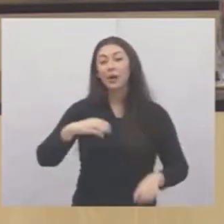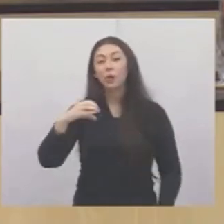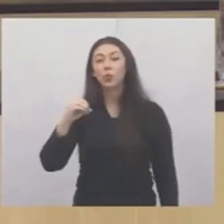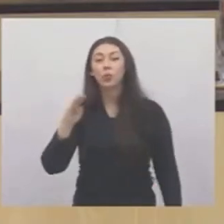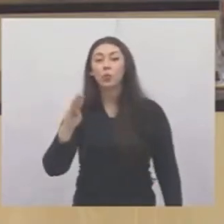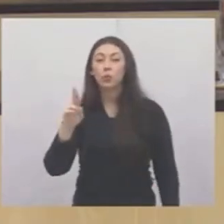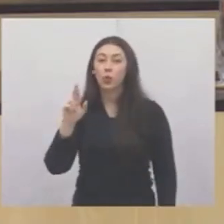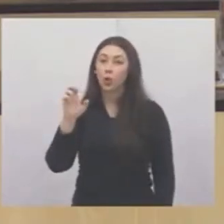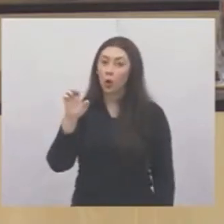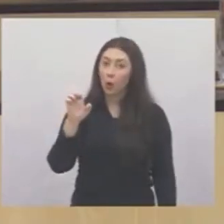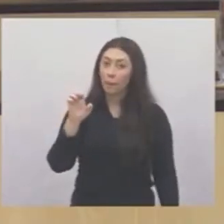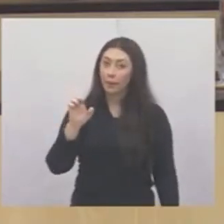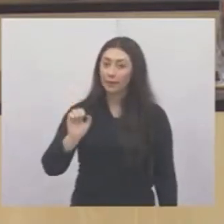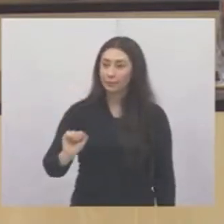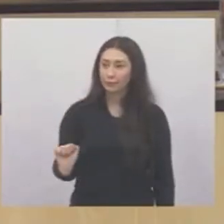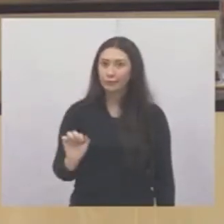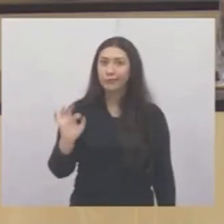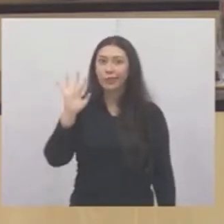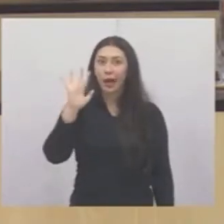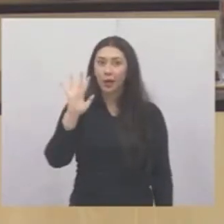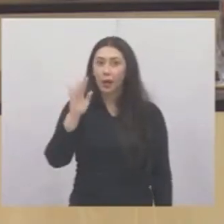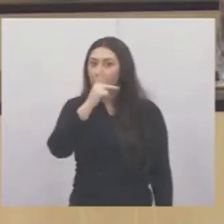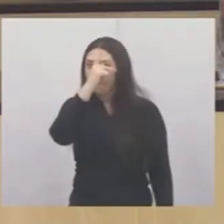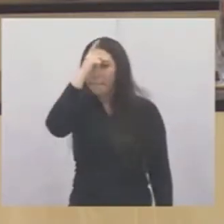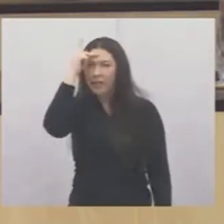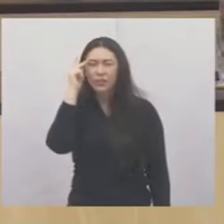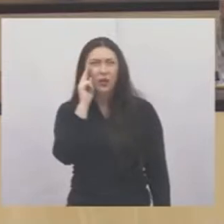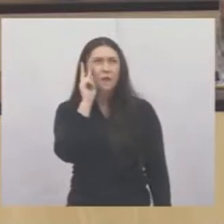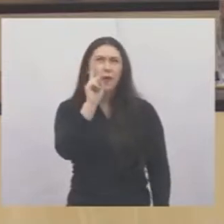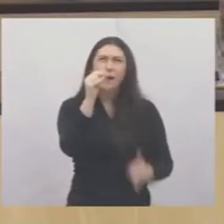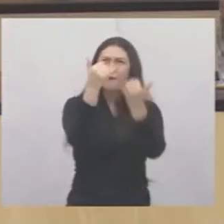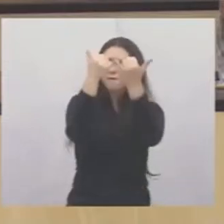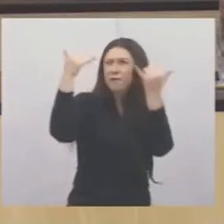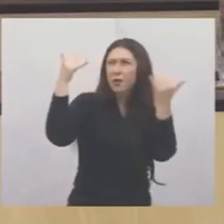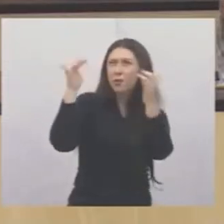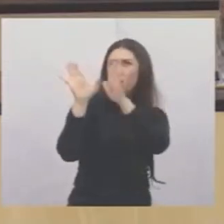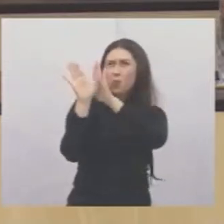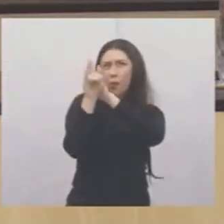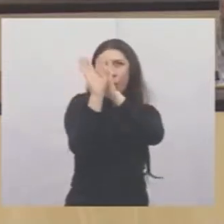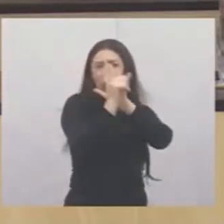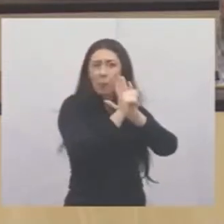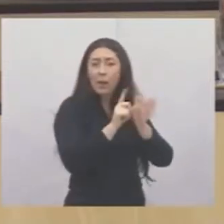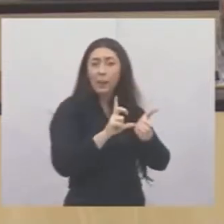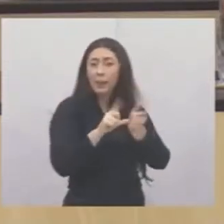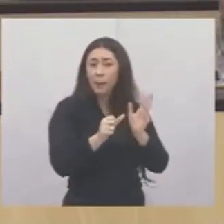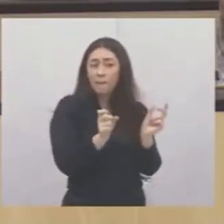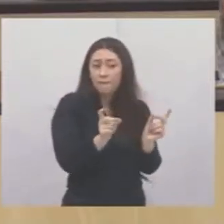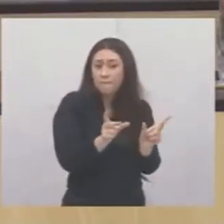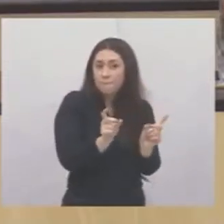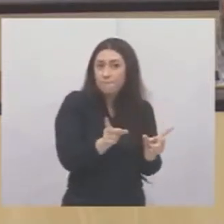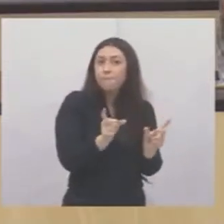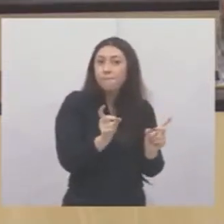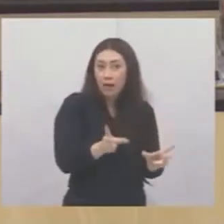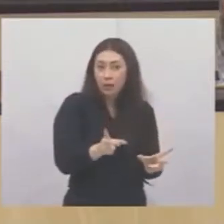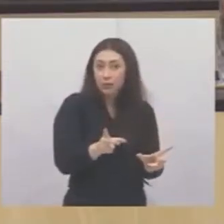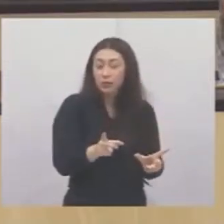ali no Caçununga, os roubos em vários bairros da cidade. Inclusive temos